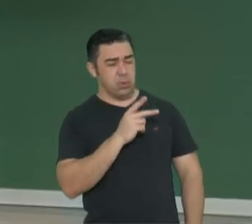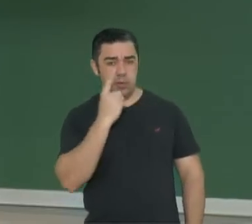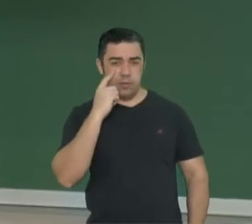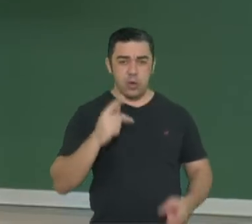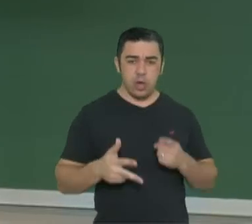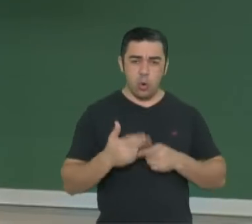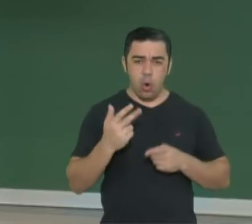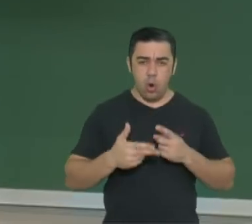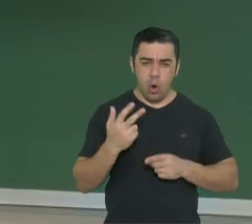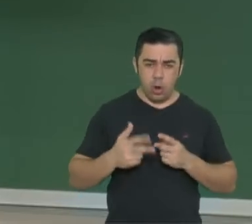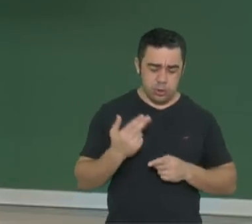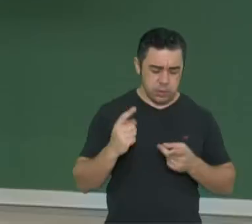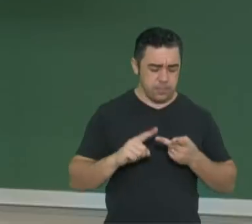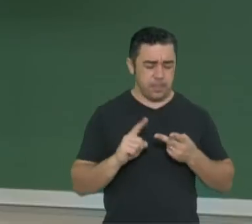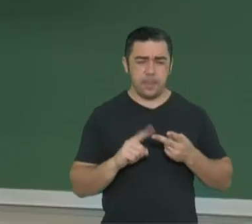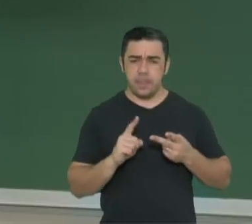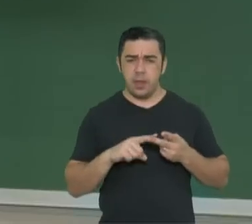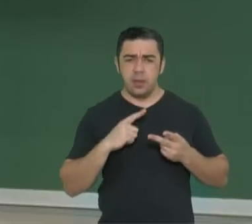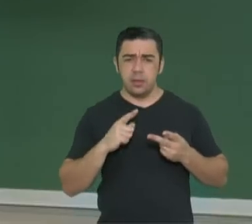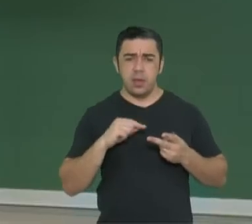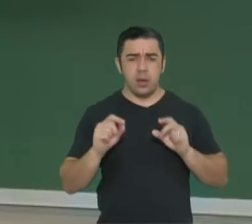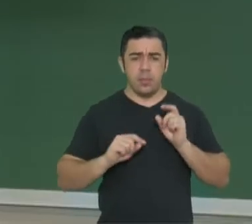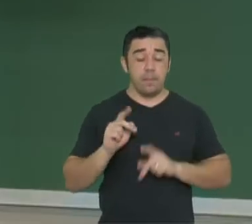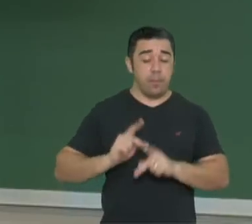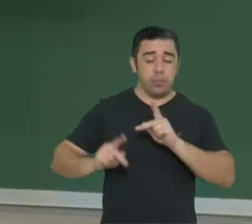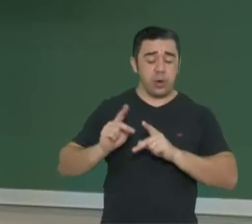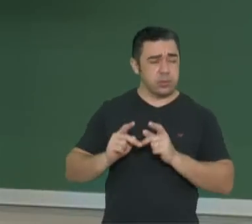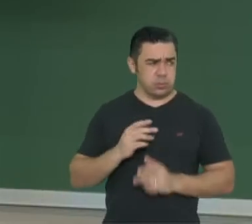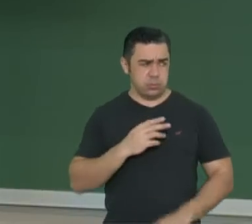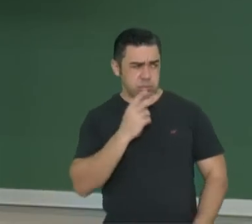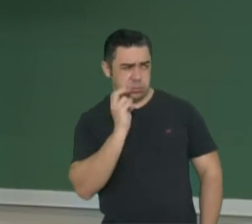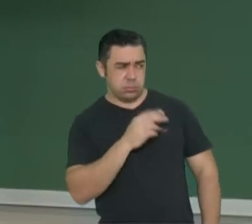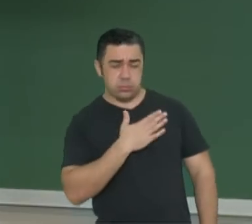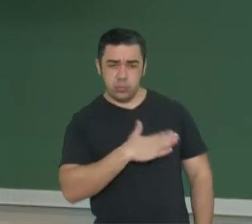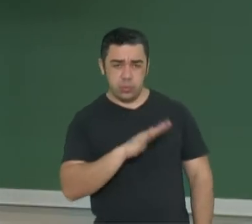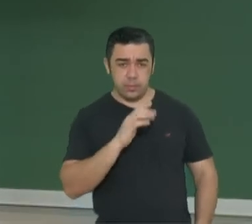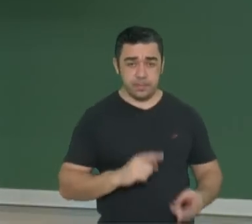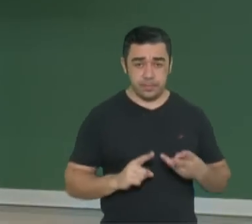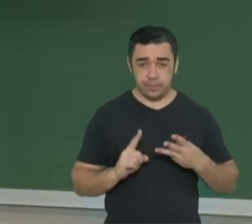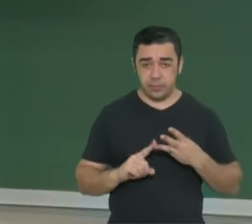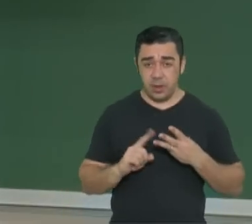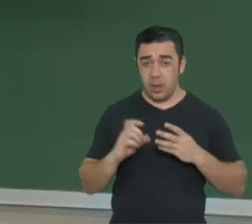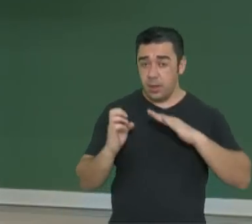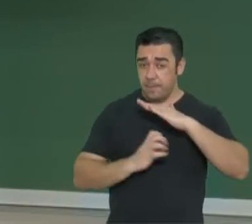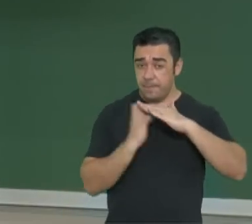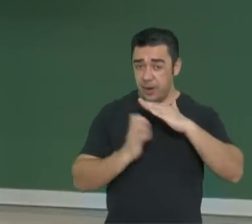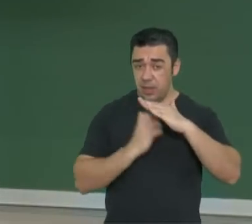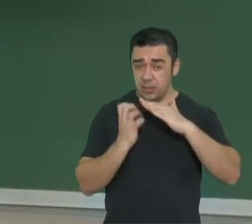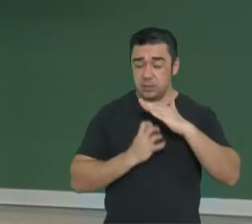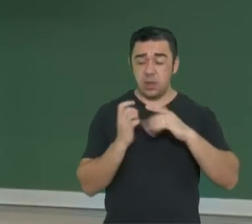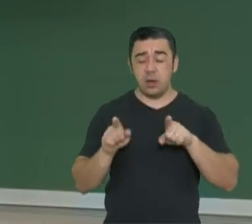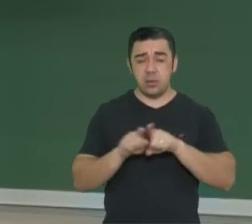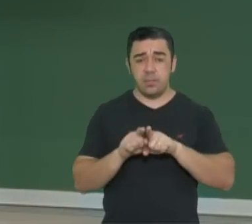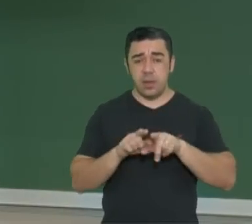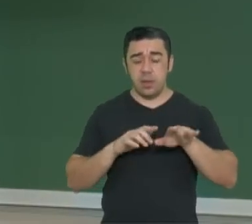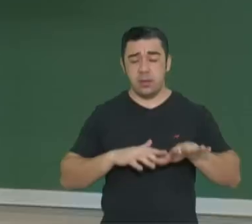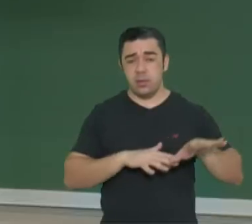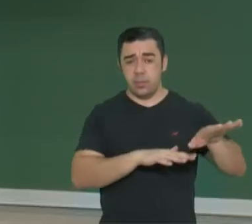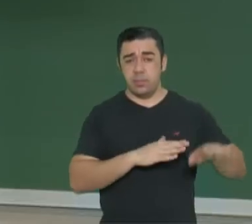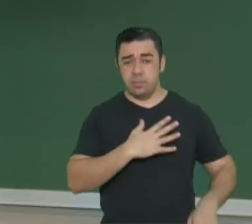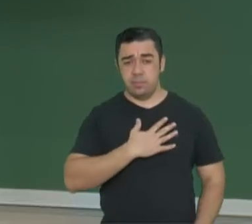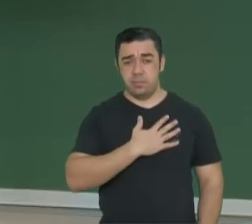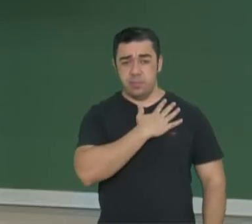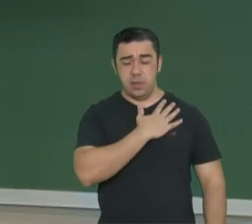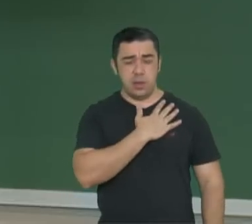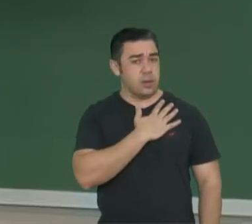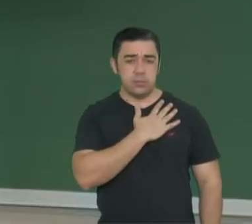gastos, passou então a ter baixa popularidade com a população. Os empresários e os setores militares também eram